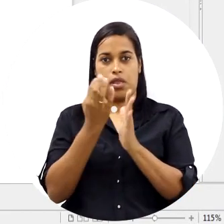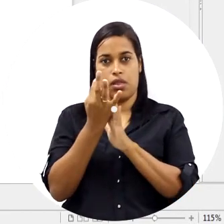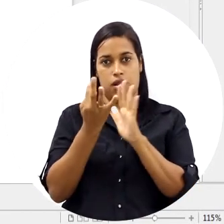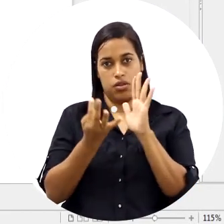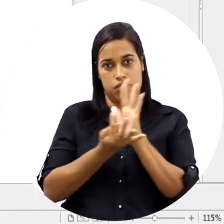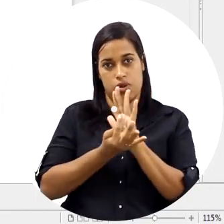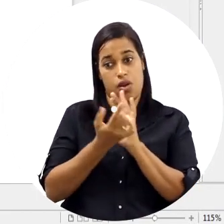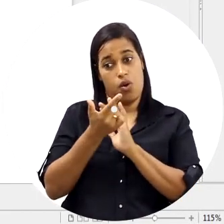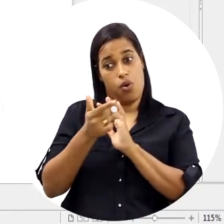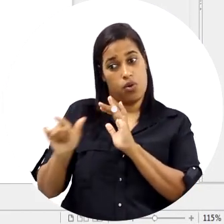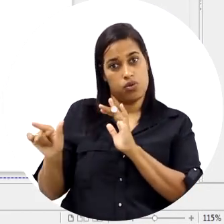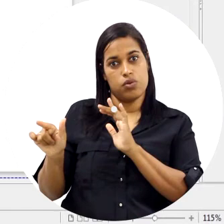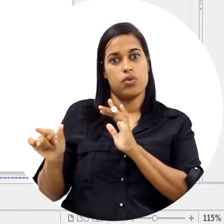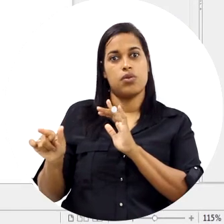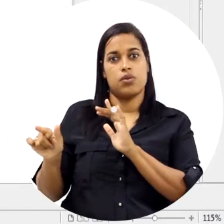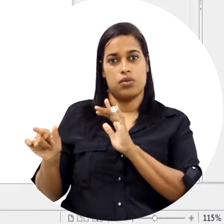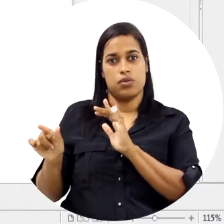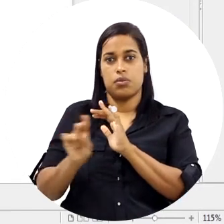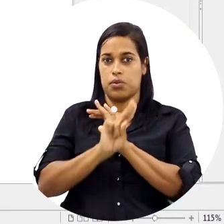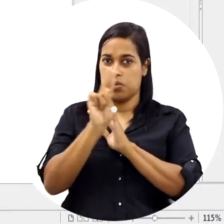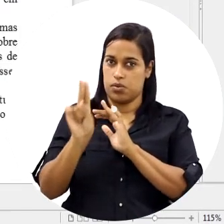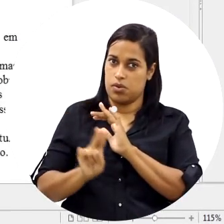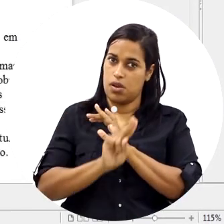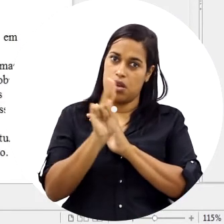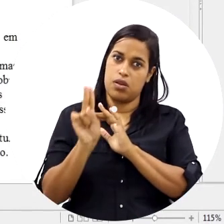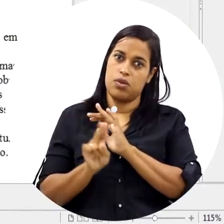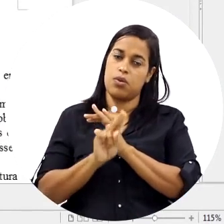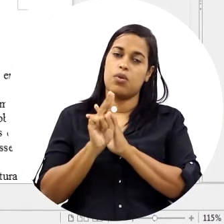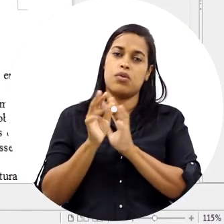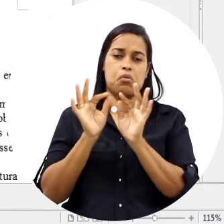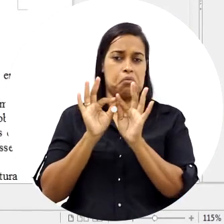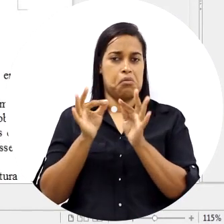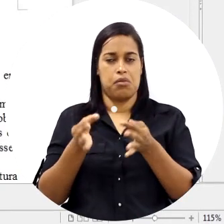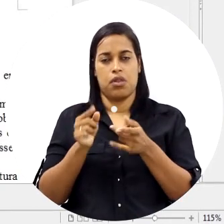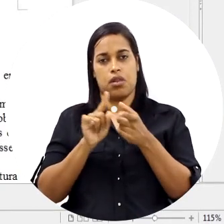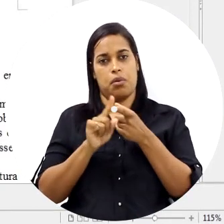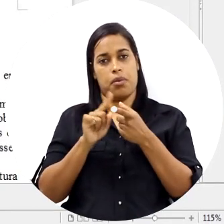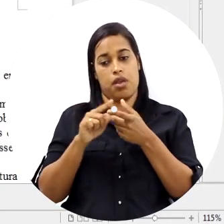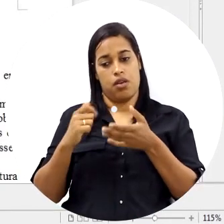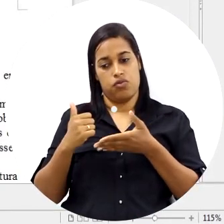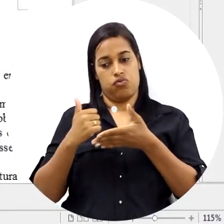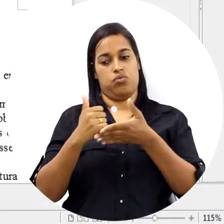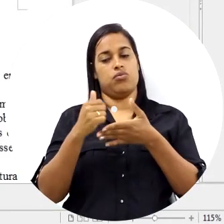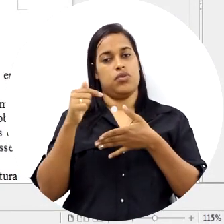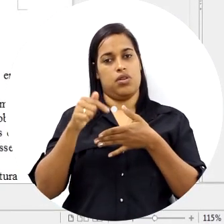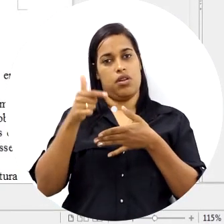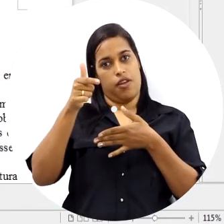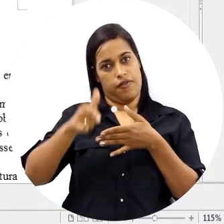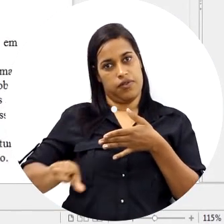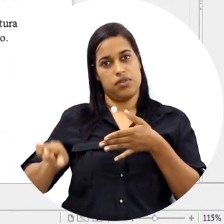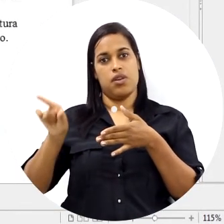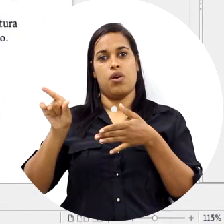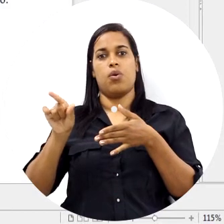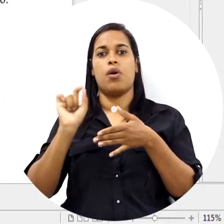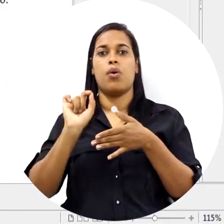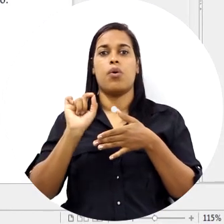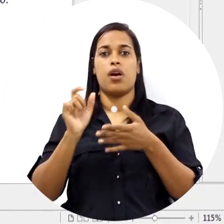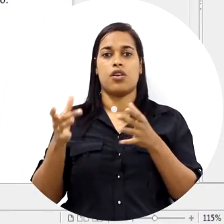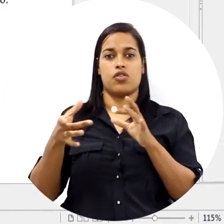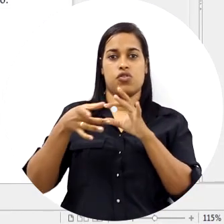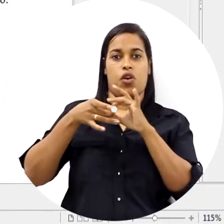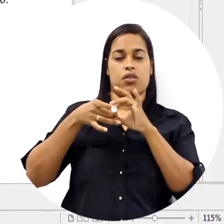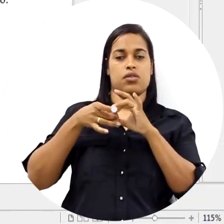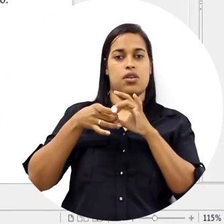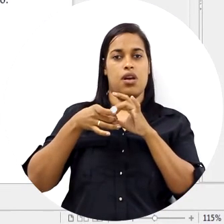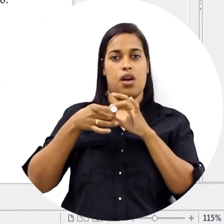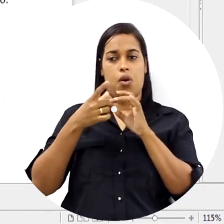Então, esse é outro recurso bem utilizado. E outro, sim, também que ajuda nessa parte de revisão ou comentário é você